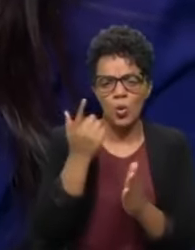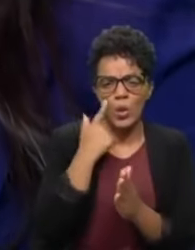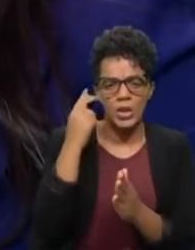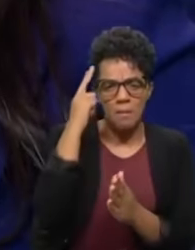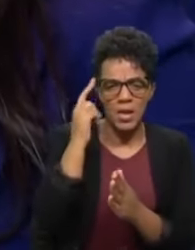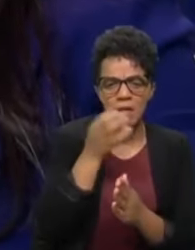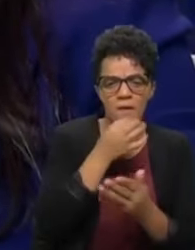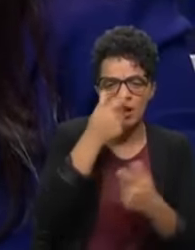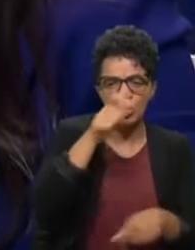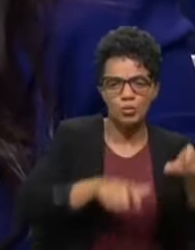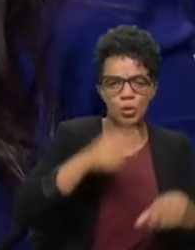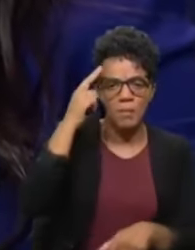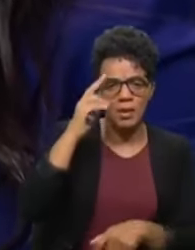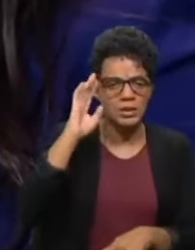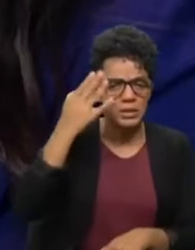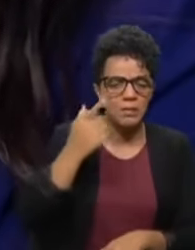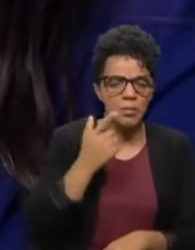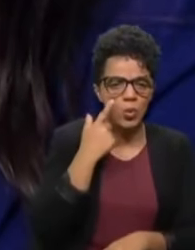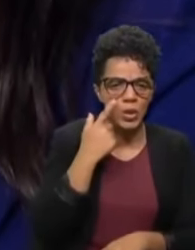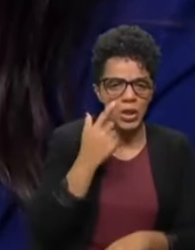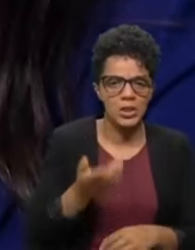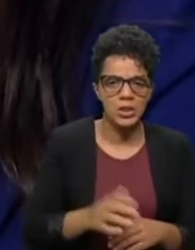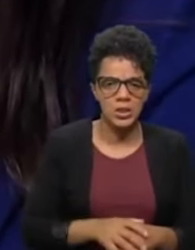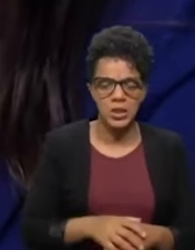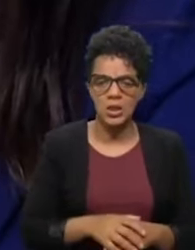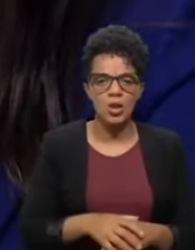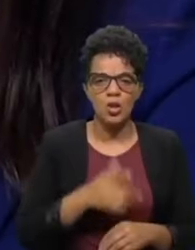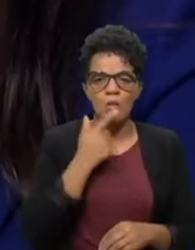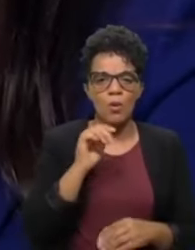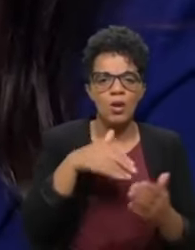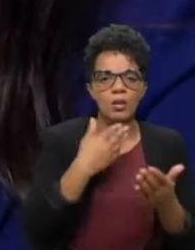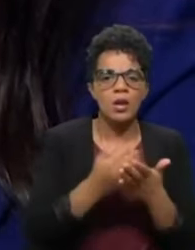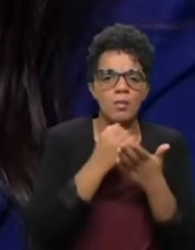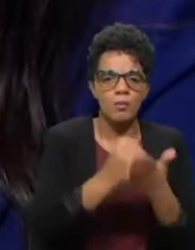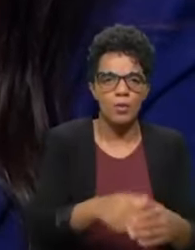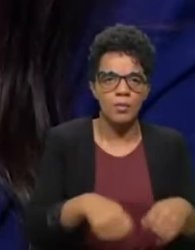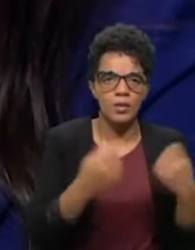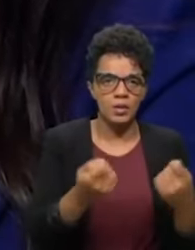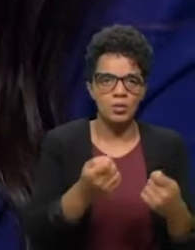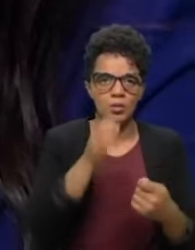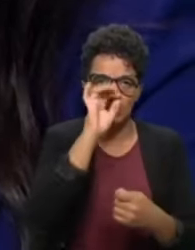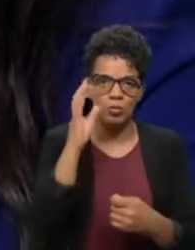gente fala com os madeirenses, a Vou ter que passar conhece a e não palavra pode ter a cobertura de um partido para de progresso e de equilibrar. ecologia.